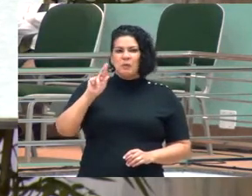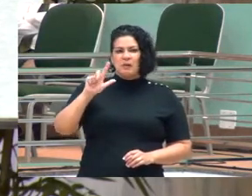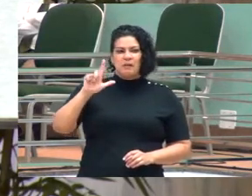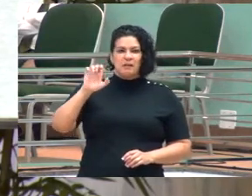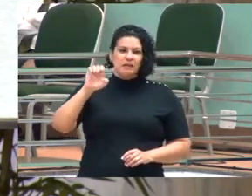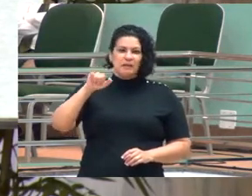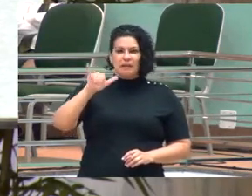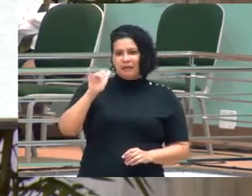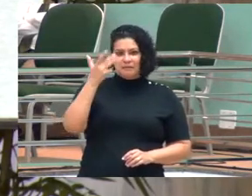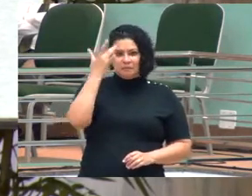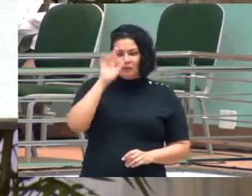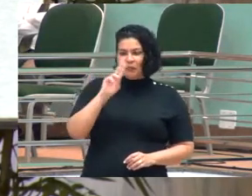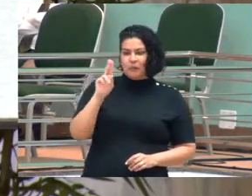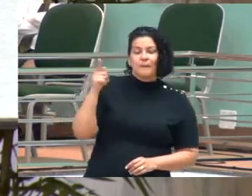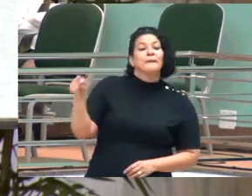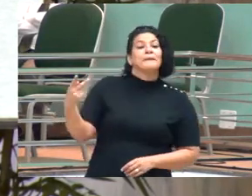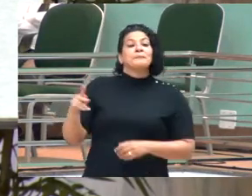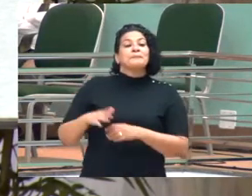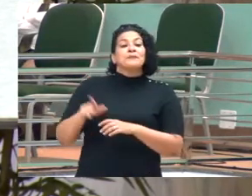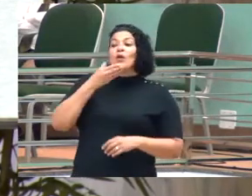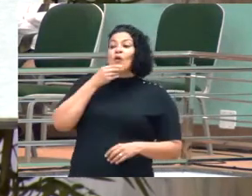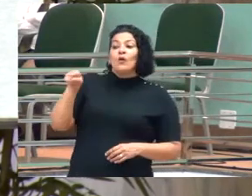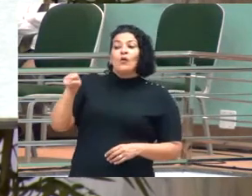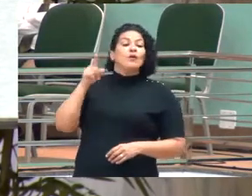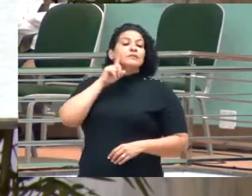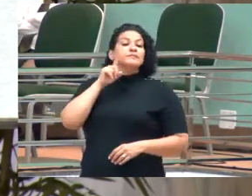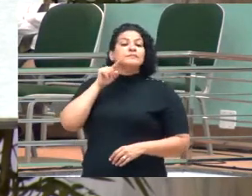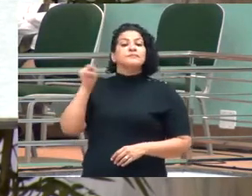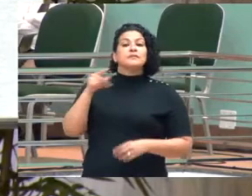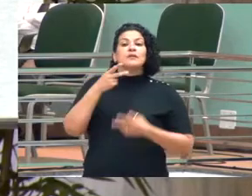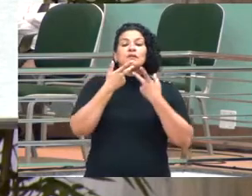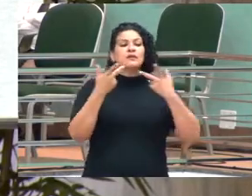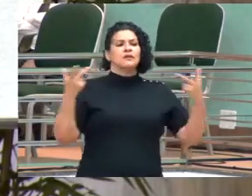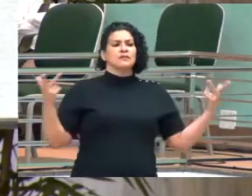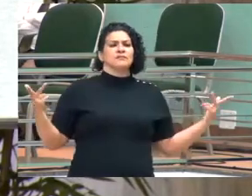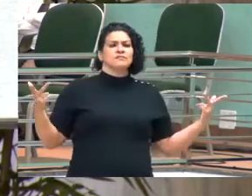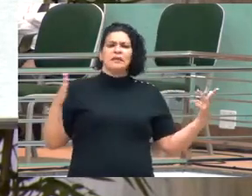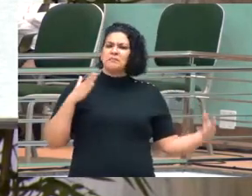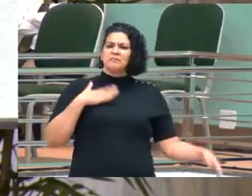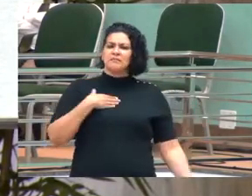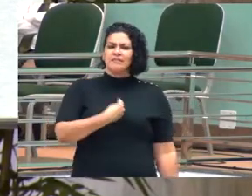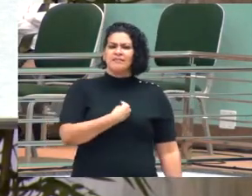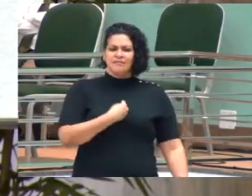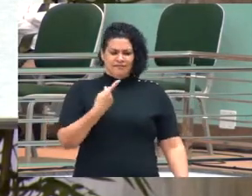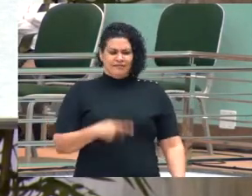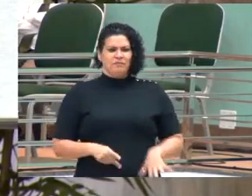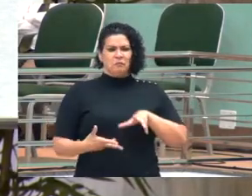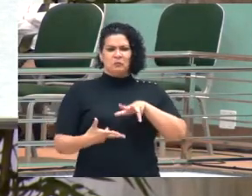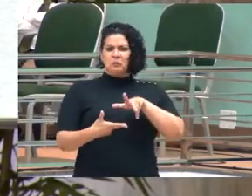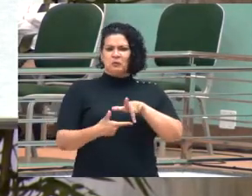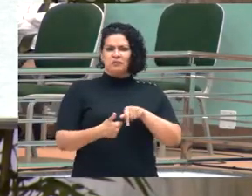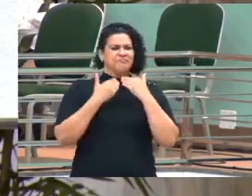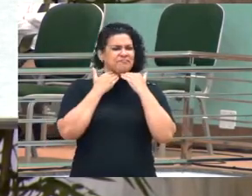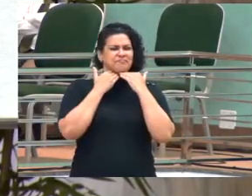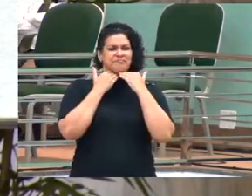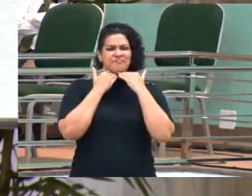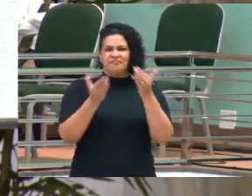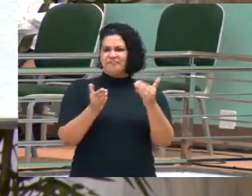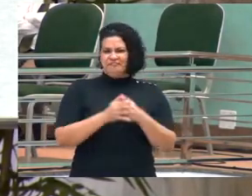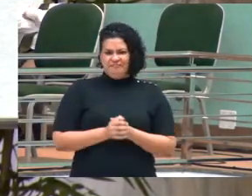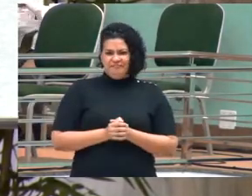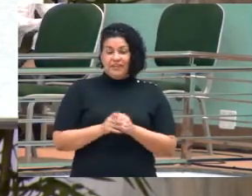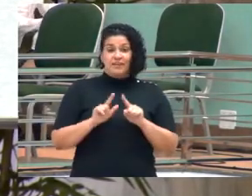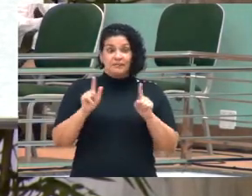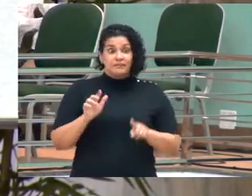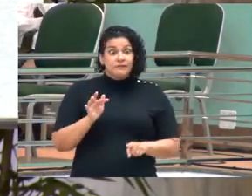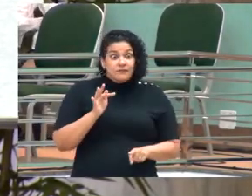é tudo. Haverá um dia futuro de retribuição. Há uma gloriosa colheita